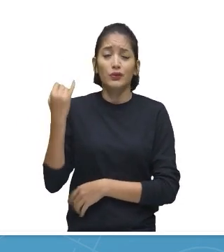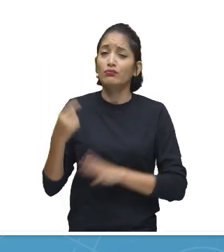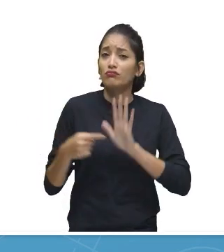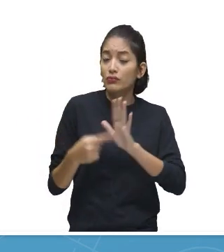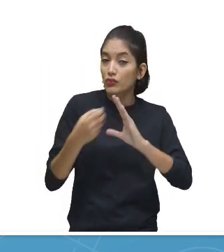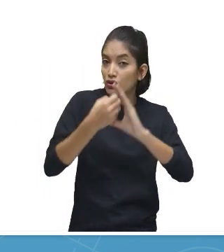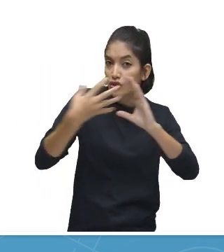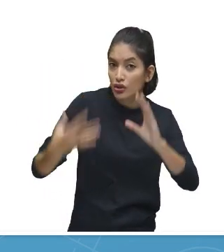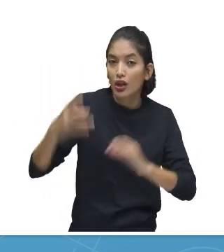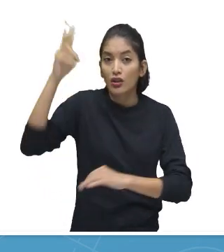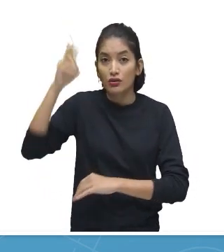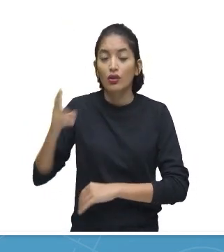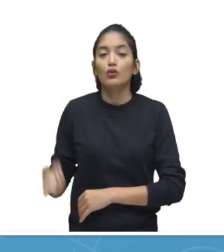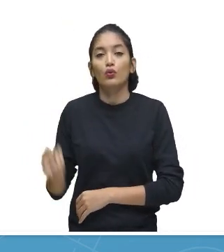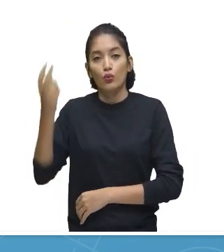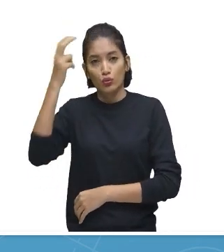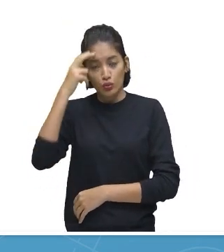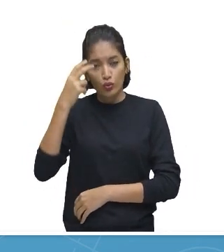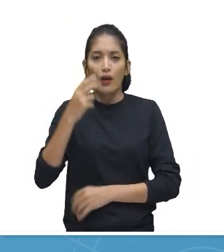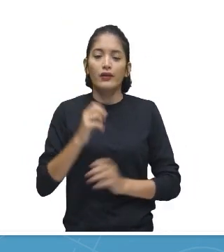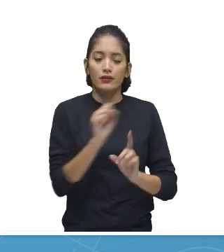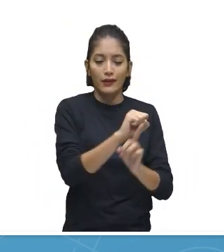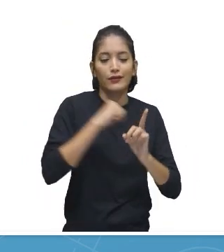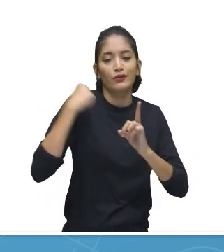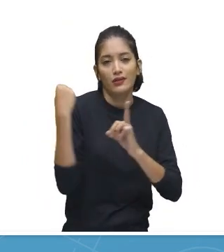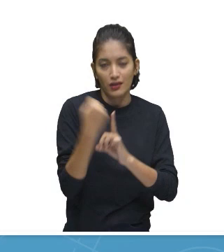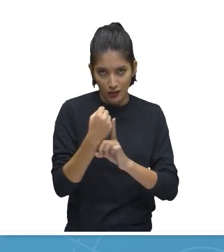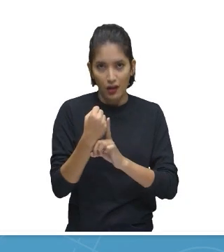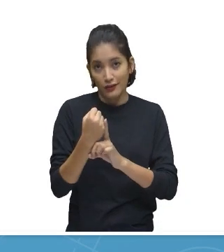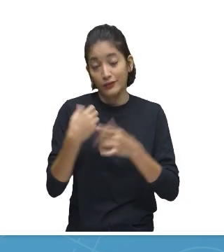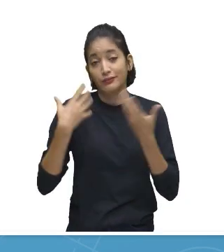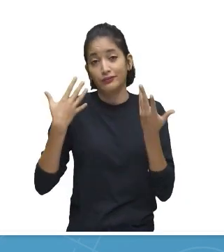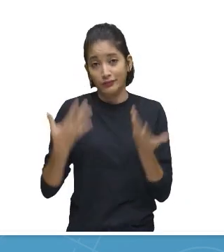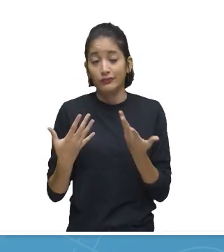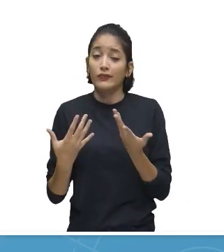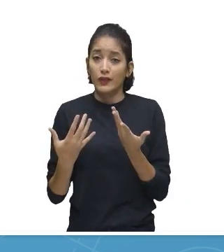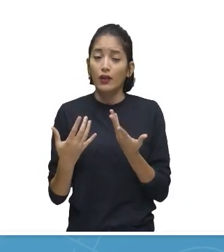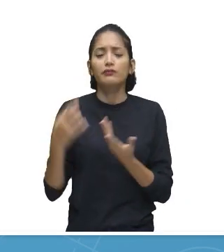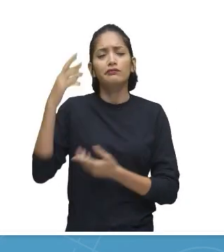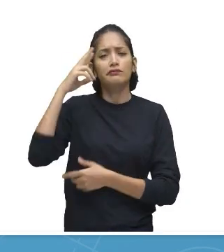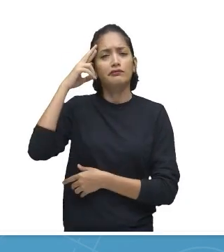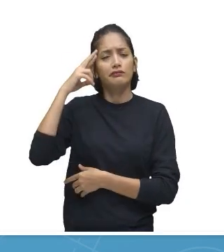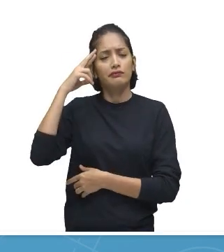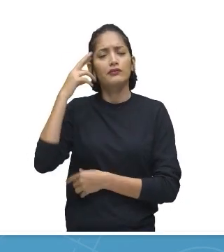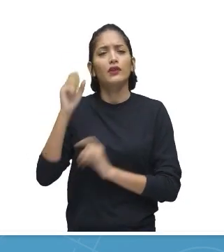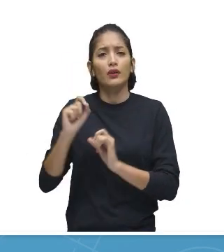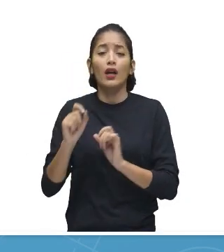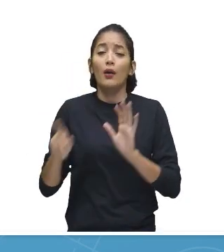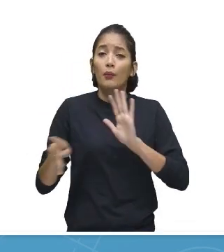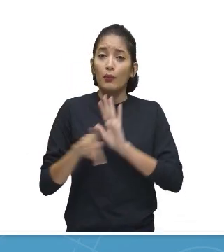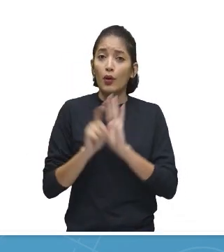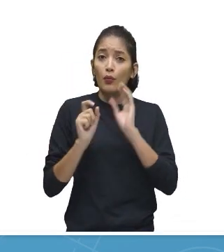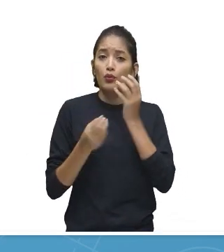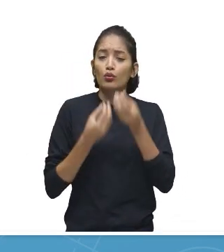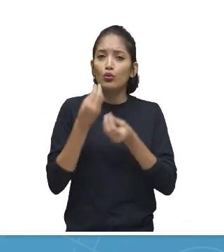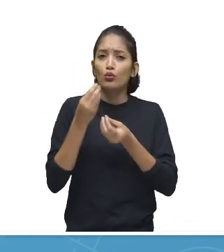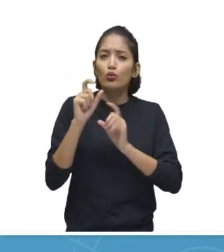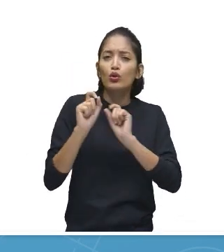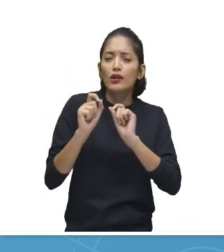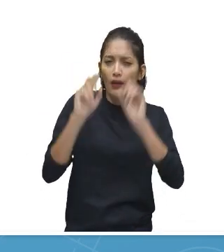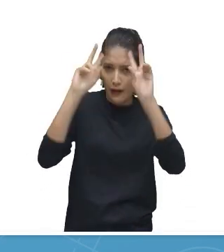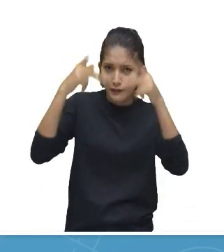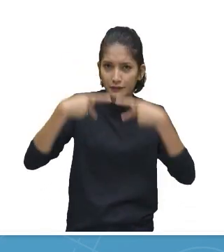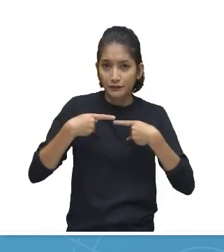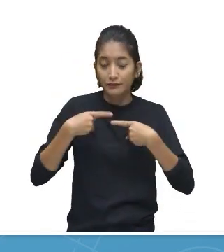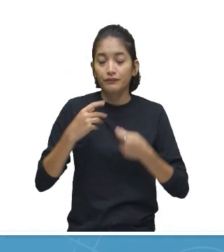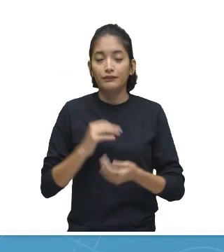características históricas e culturais de determinada sociedade, tornando-se um reflexo da essência humana. Então, a intenção era